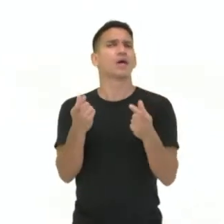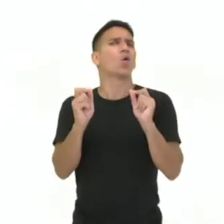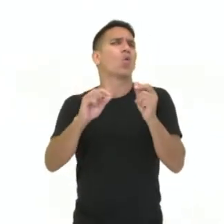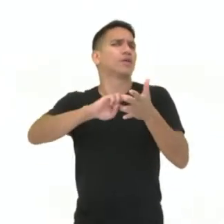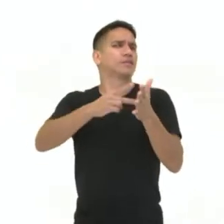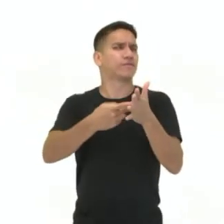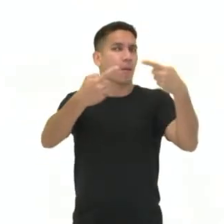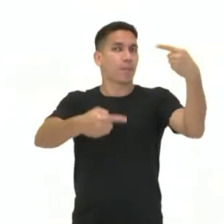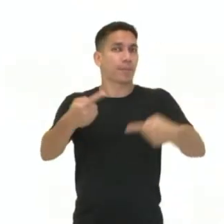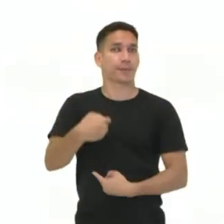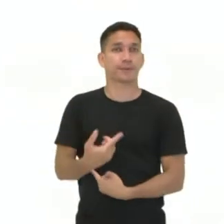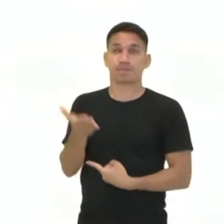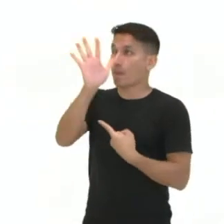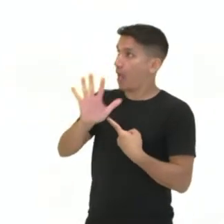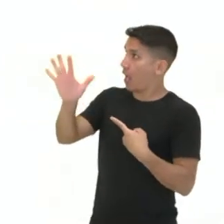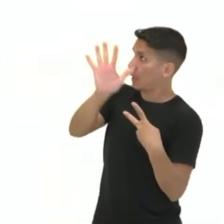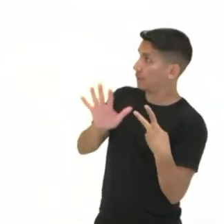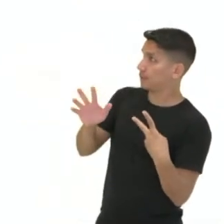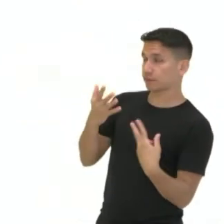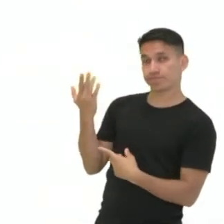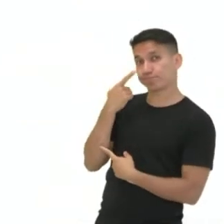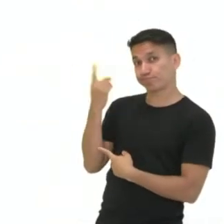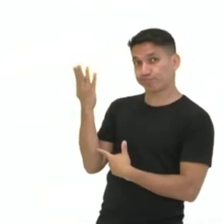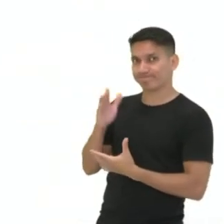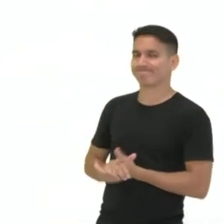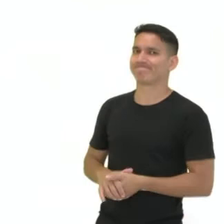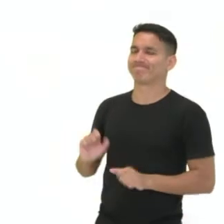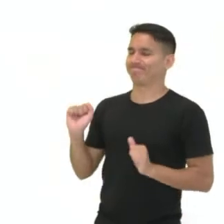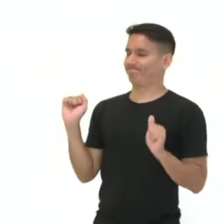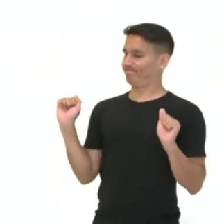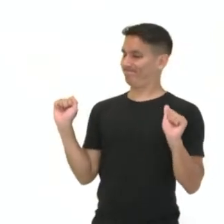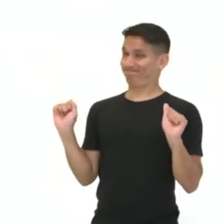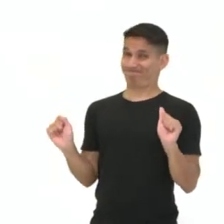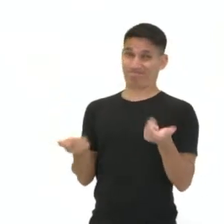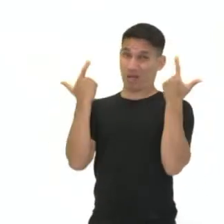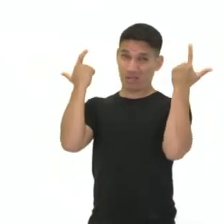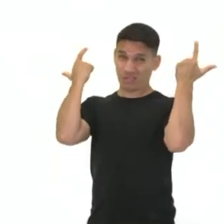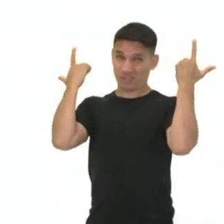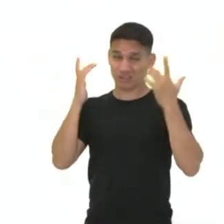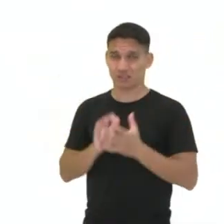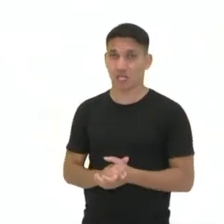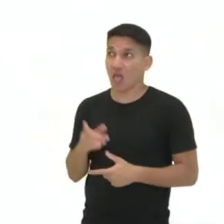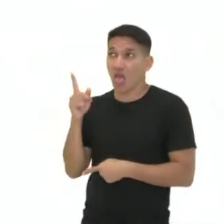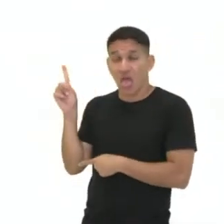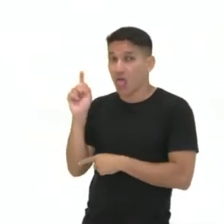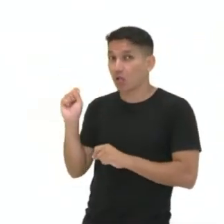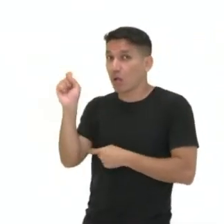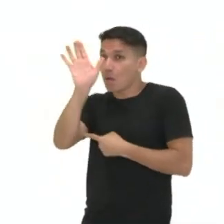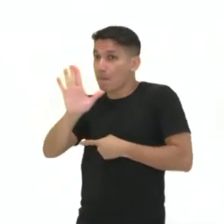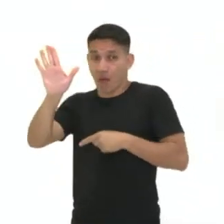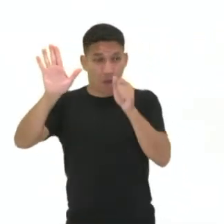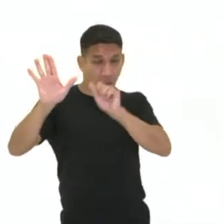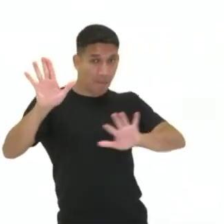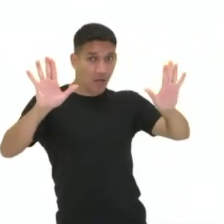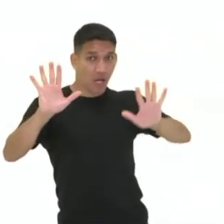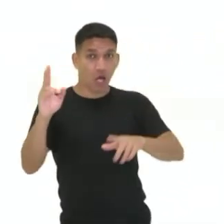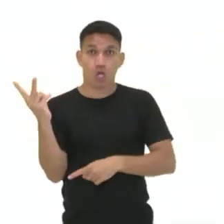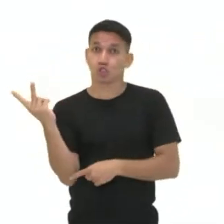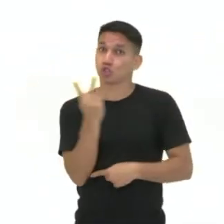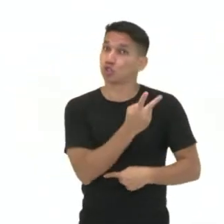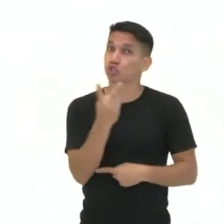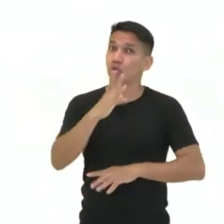essas duas imagens aqui. São imagens chocantes, não é mesmo? Essas imagens trazem dois fenômenos